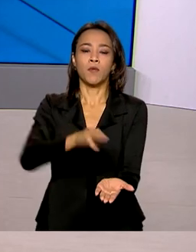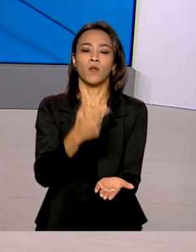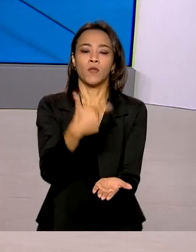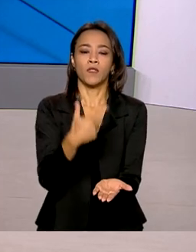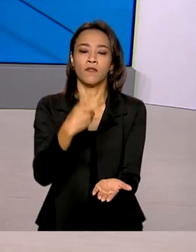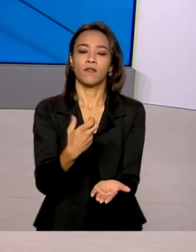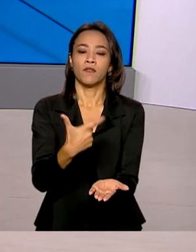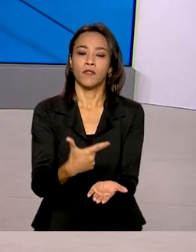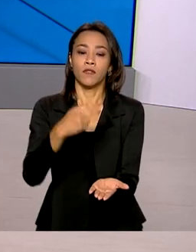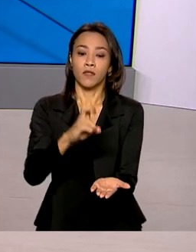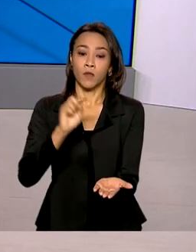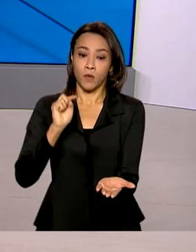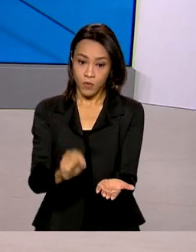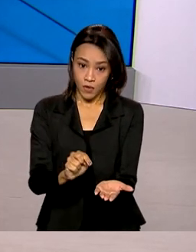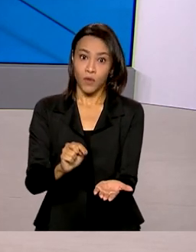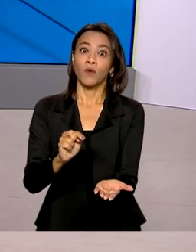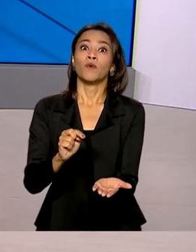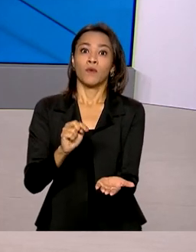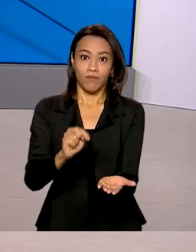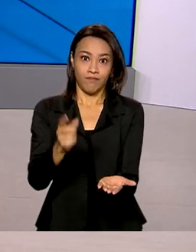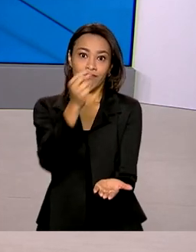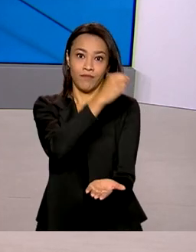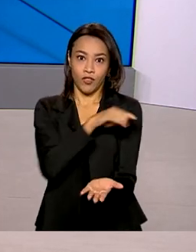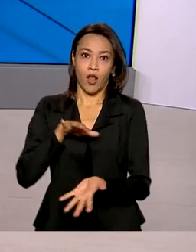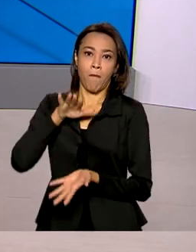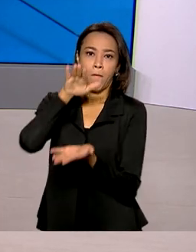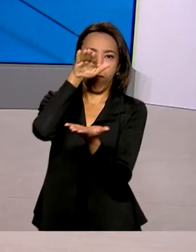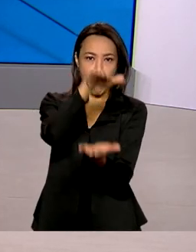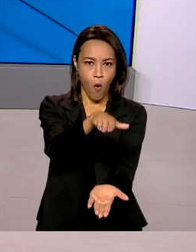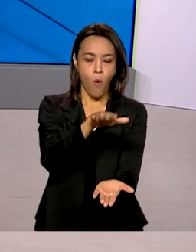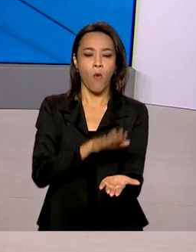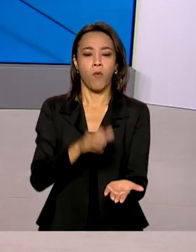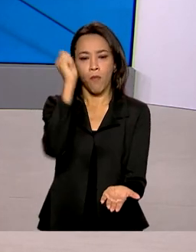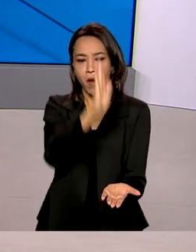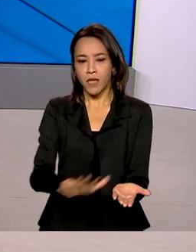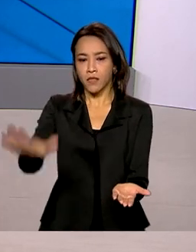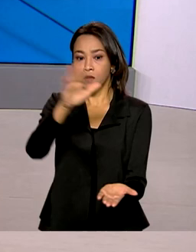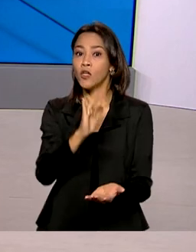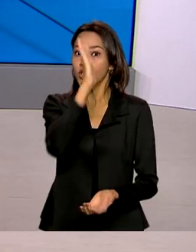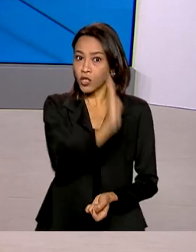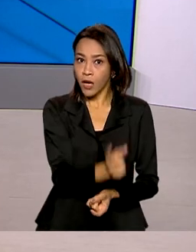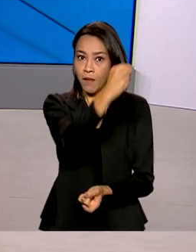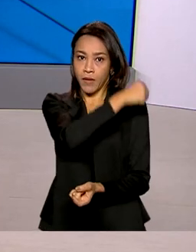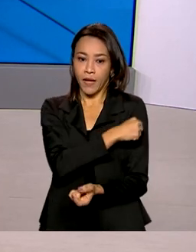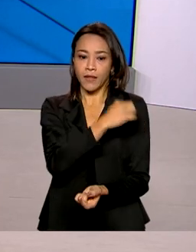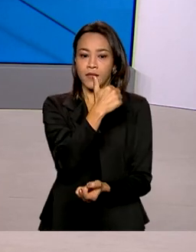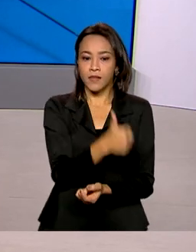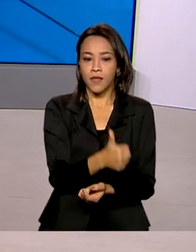215.225.000 doses de vacinas contra a Covid-19. As doses aplicadas já somam